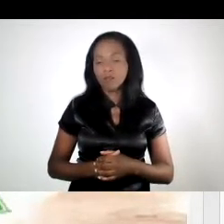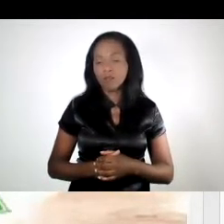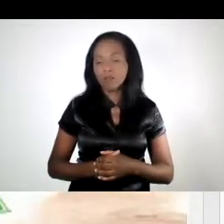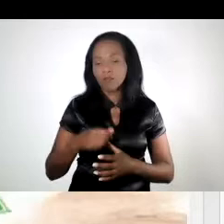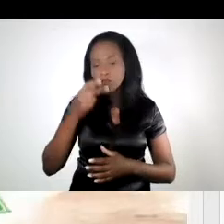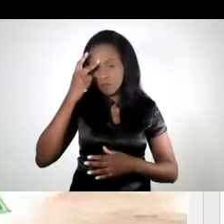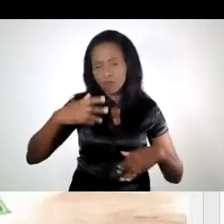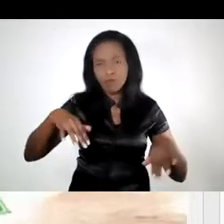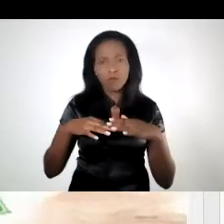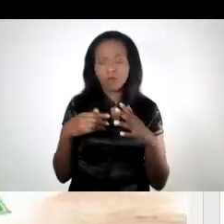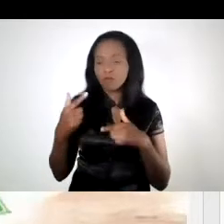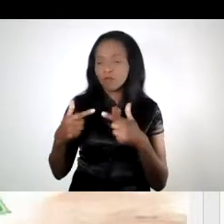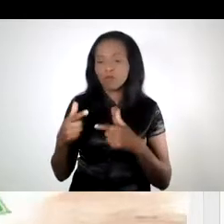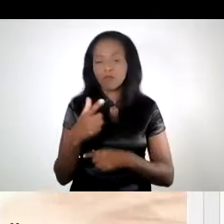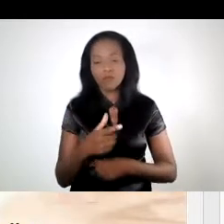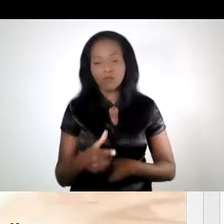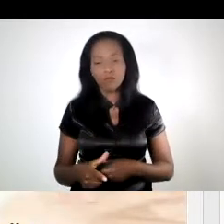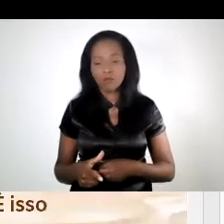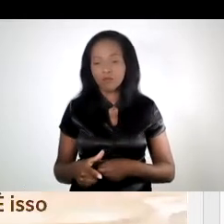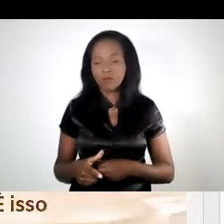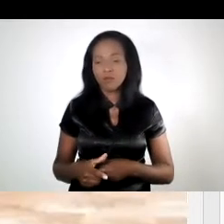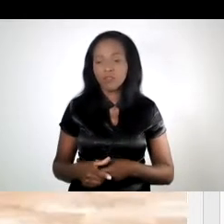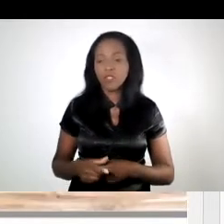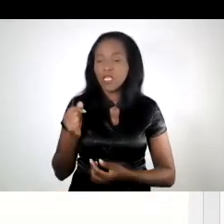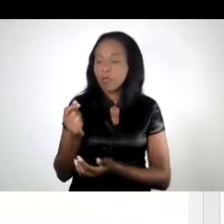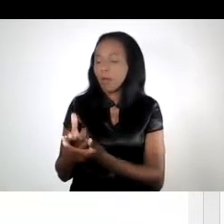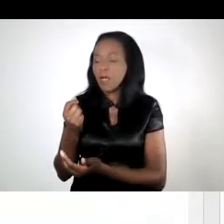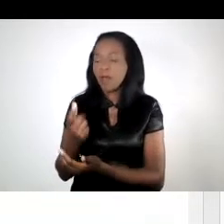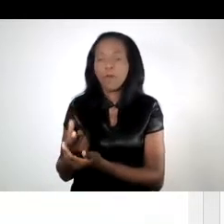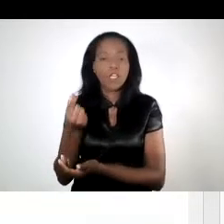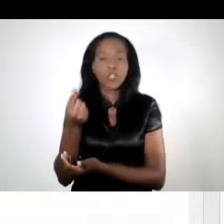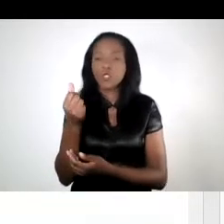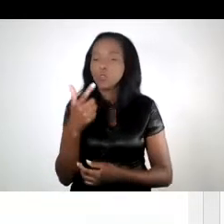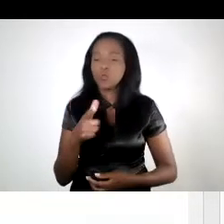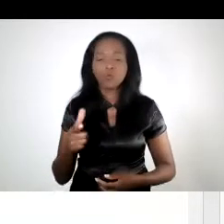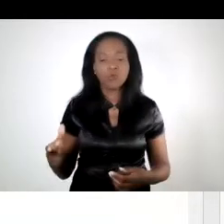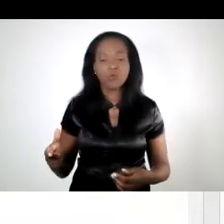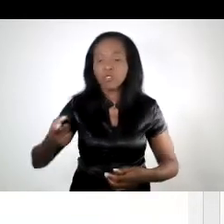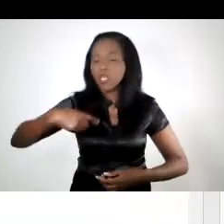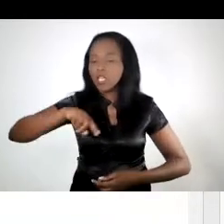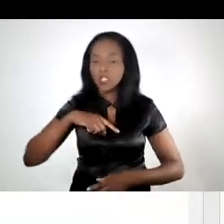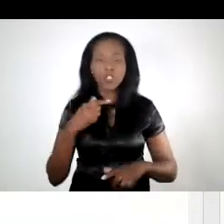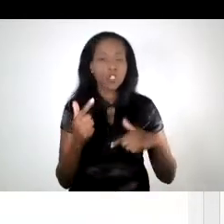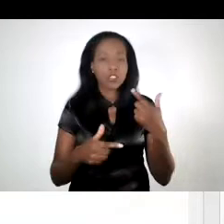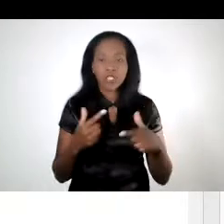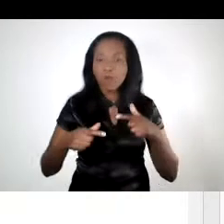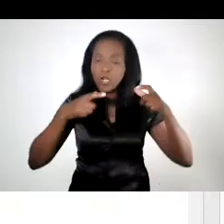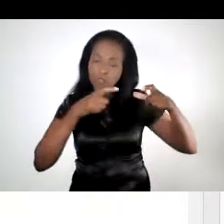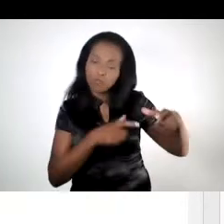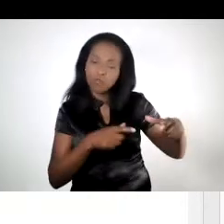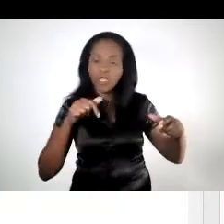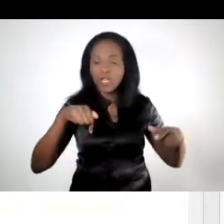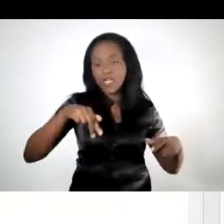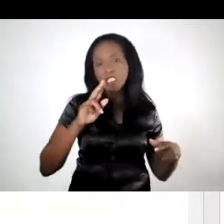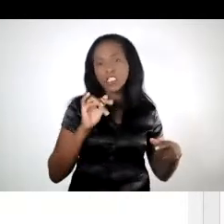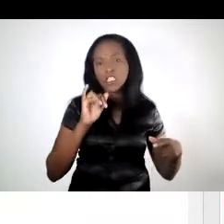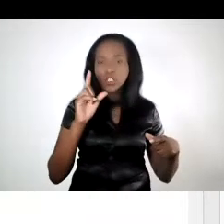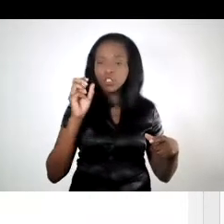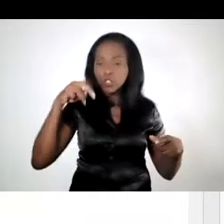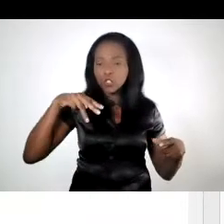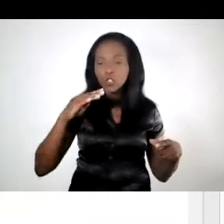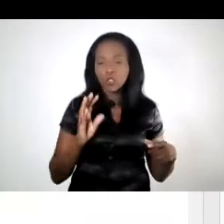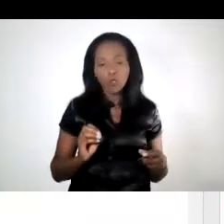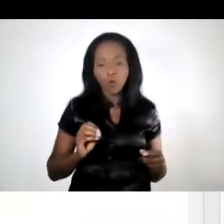Funcionários não há, muito menos pagamento em dinheiro. Trabalhamos no quilombo na relação de compadrio, um ajudando